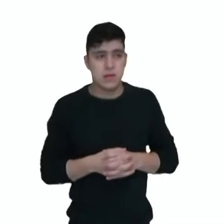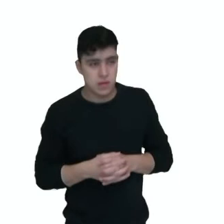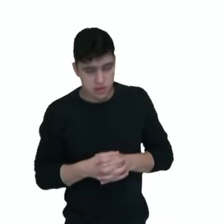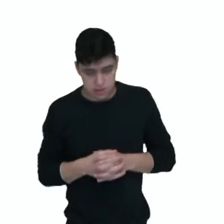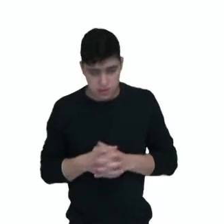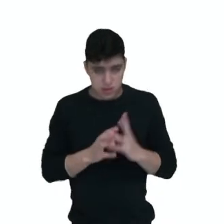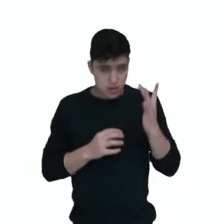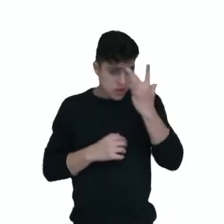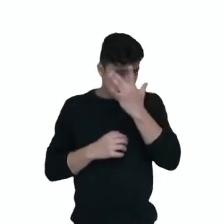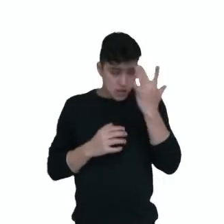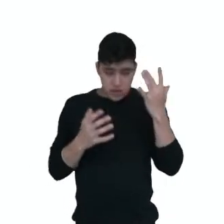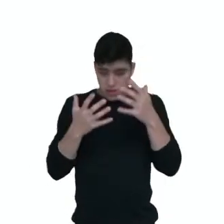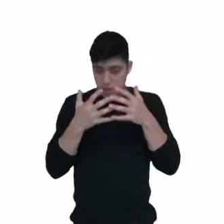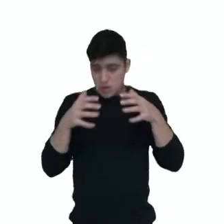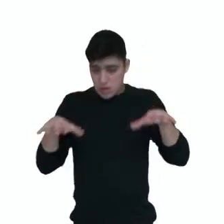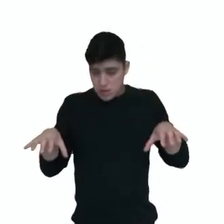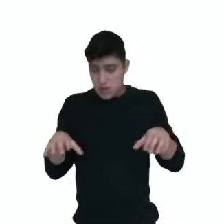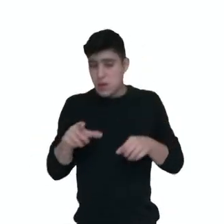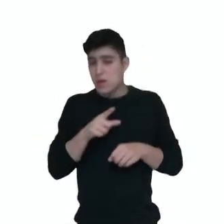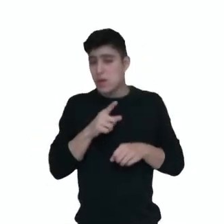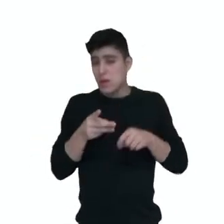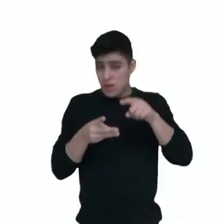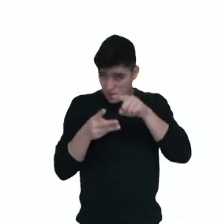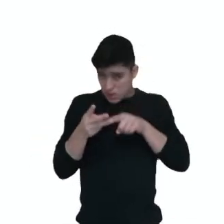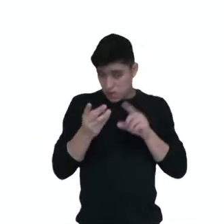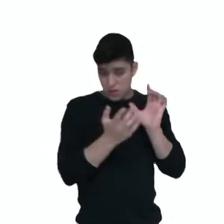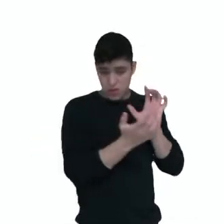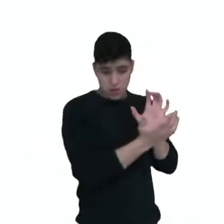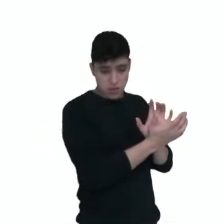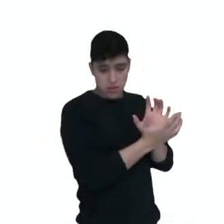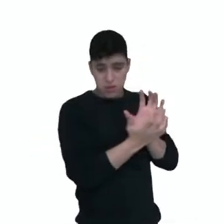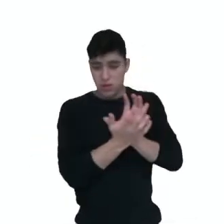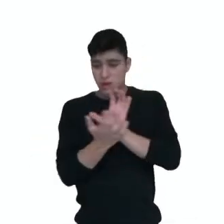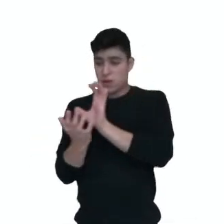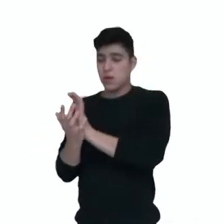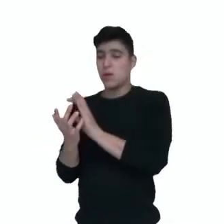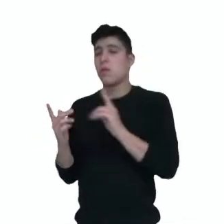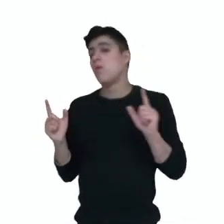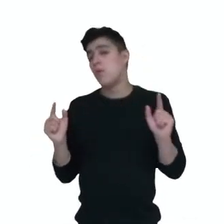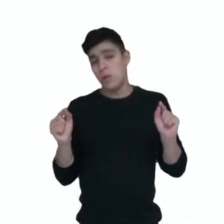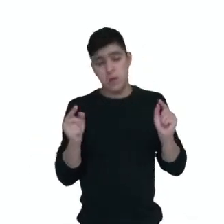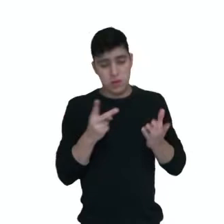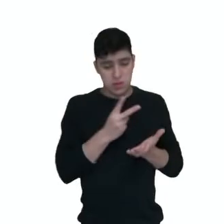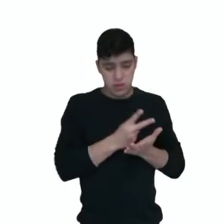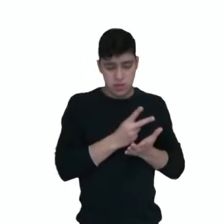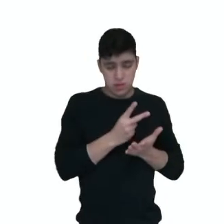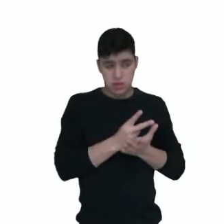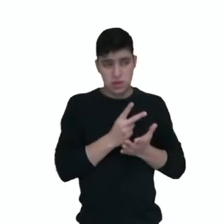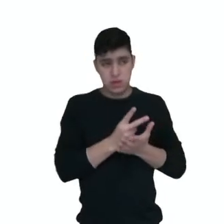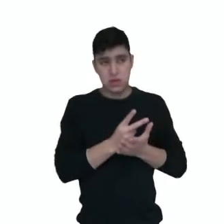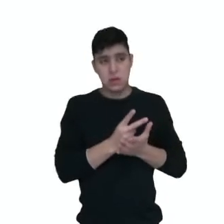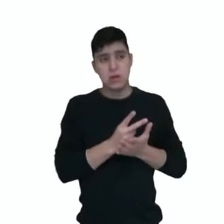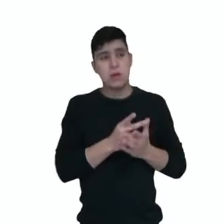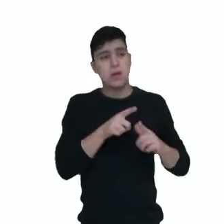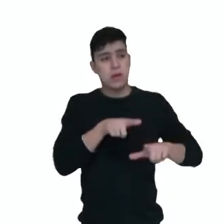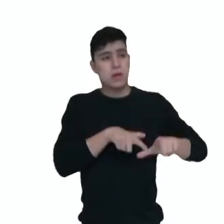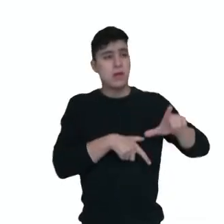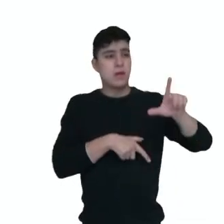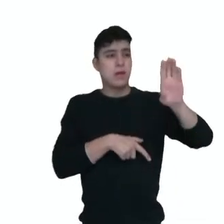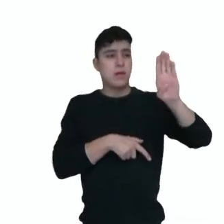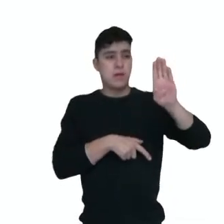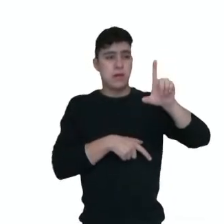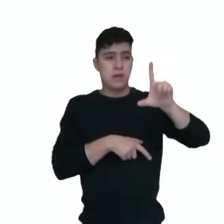são divididos em três classes, que começam sempre com a letra